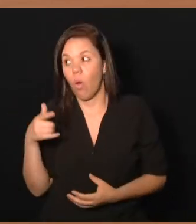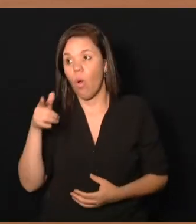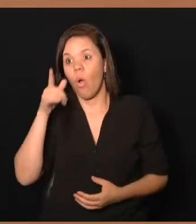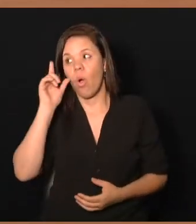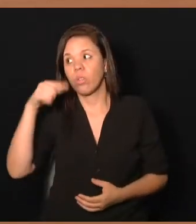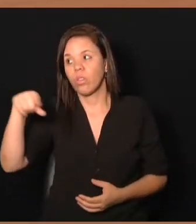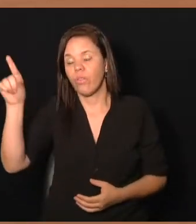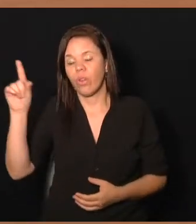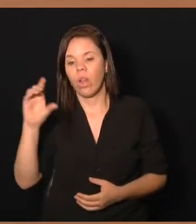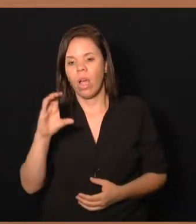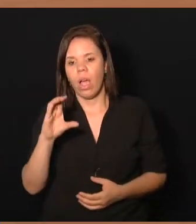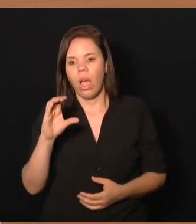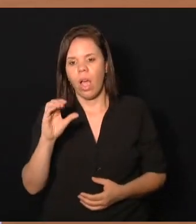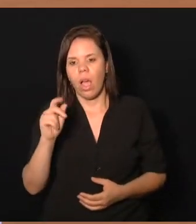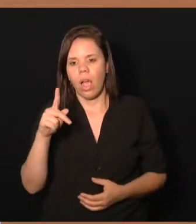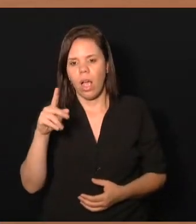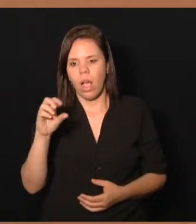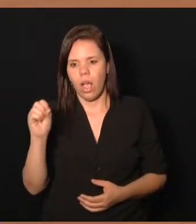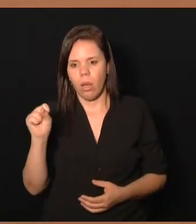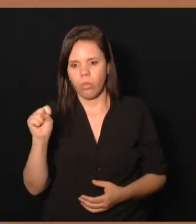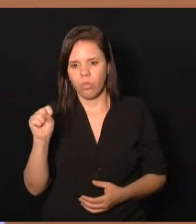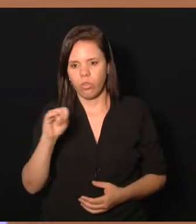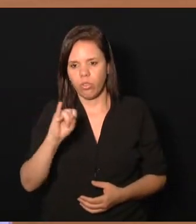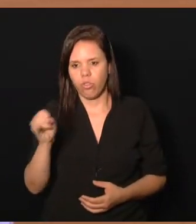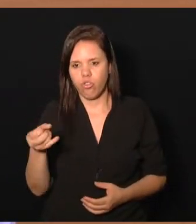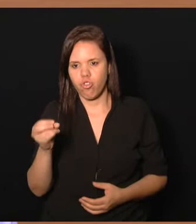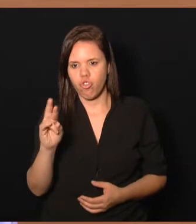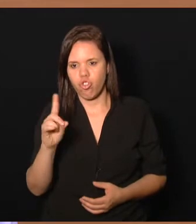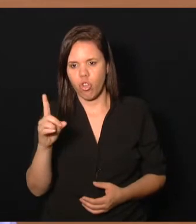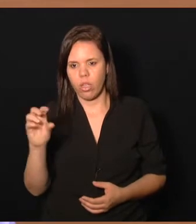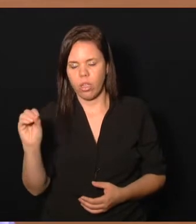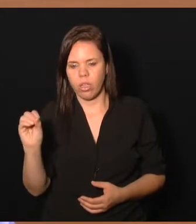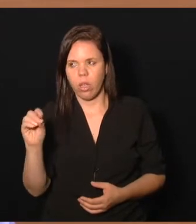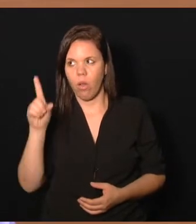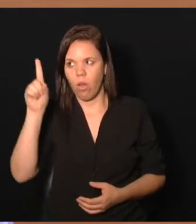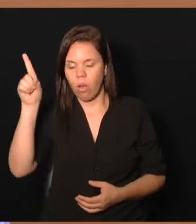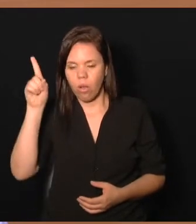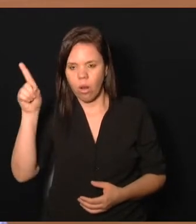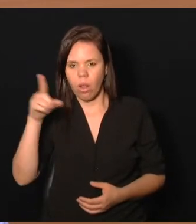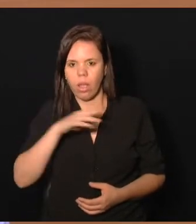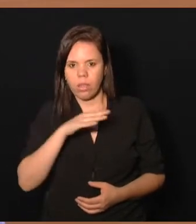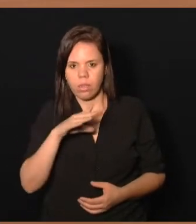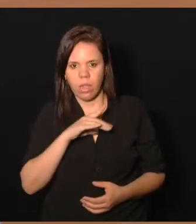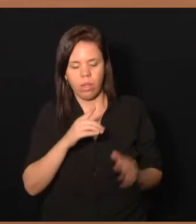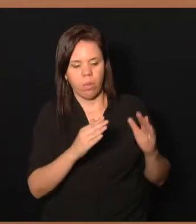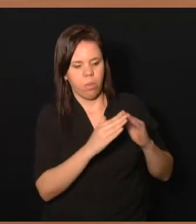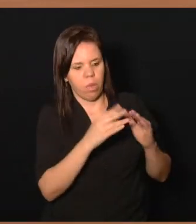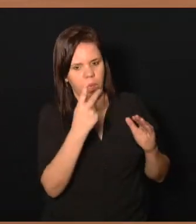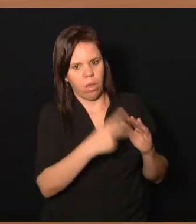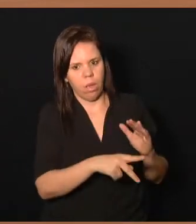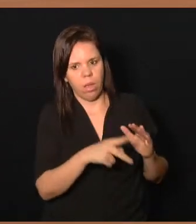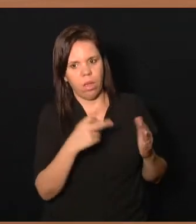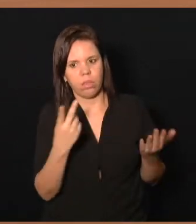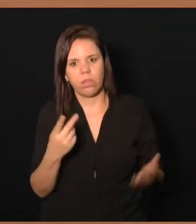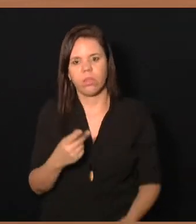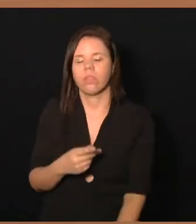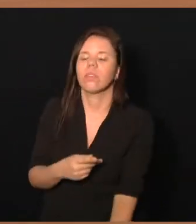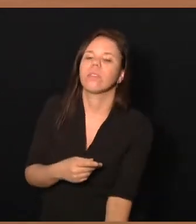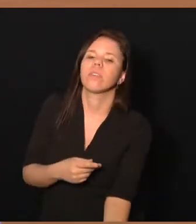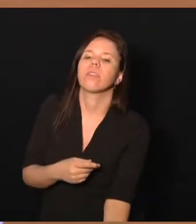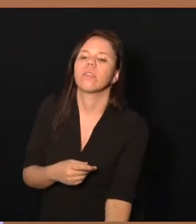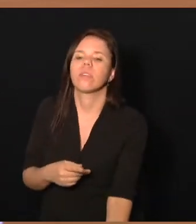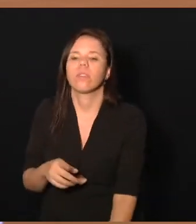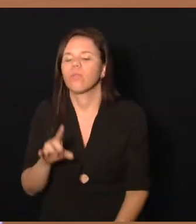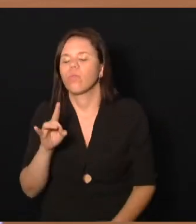fui. O China disse muito bem, é dos japoneses. Quem conhece Campo do Jordão deve saber. Lá tem uma casa, eles não chamam de casa